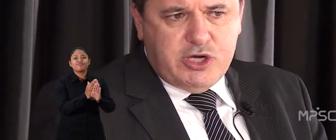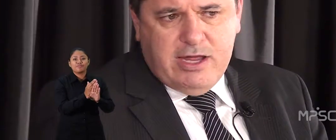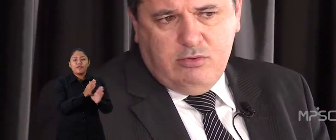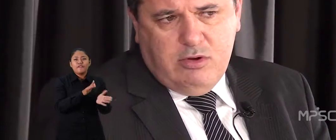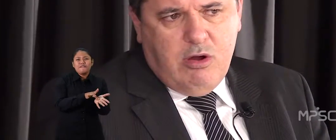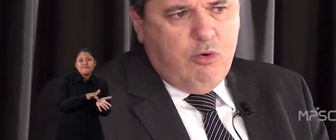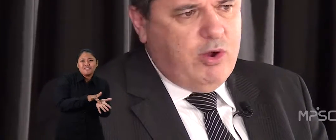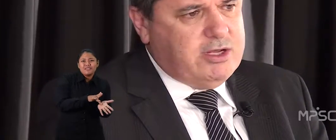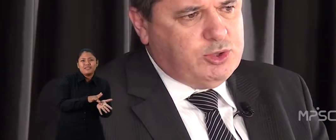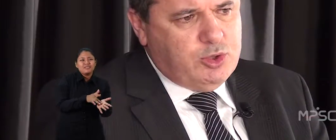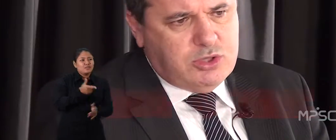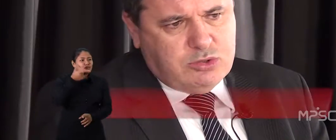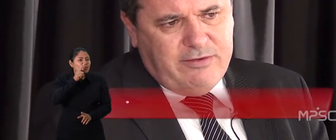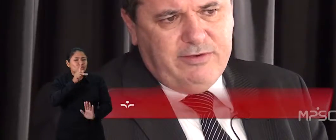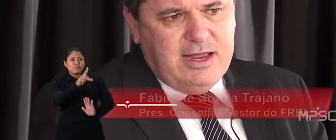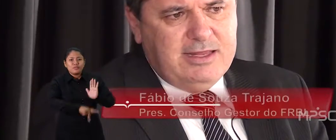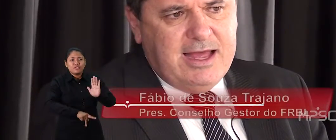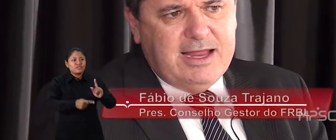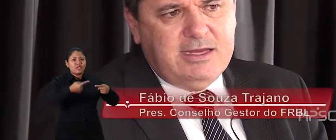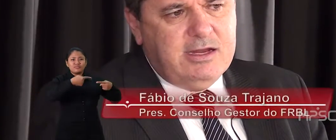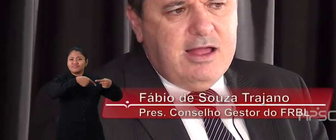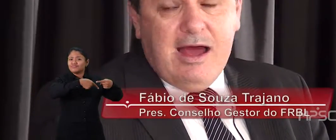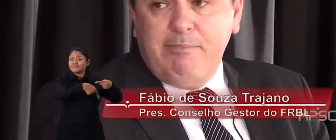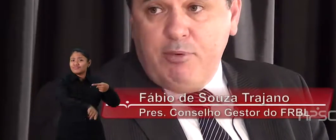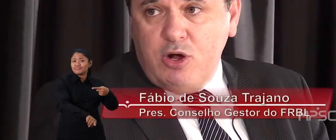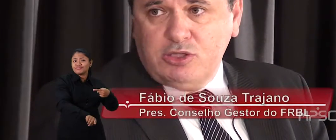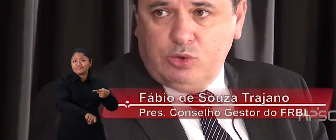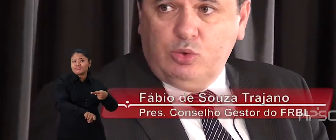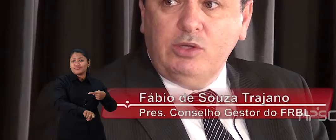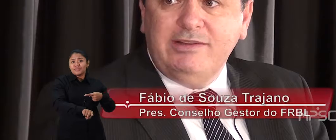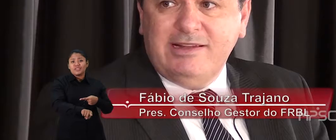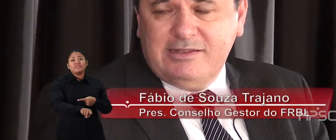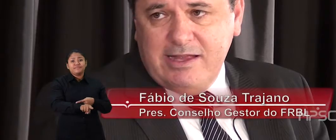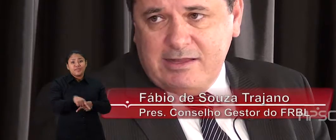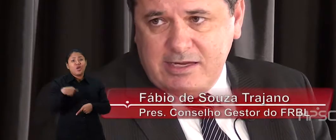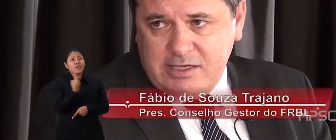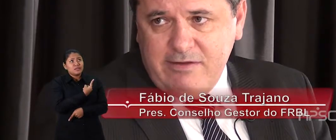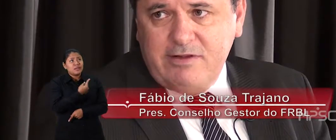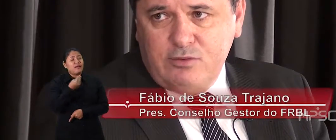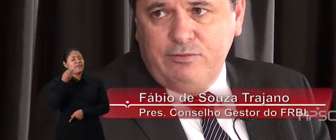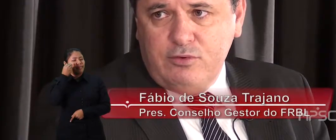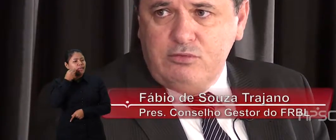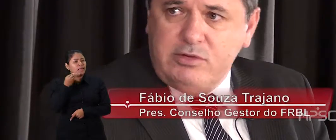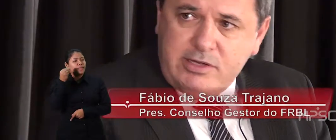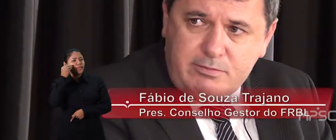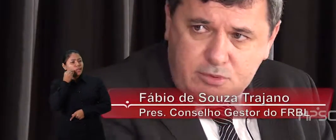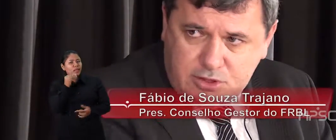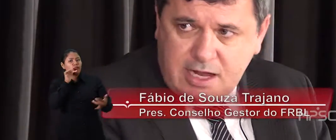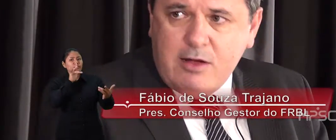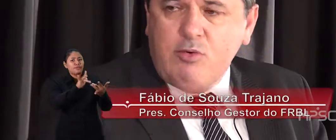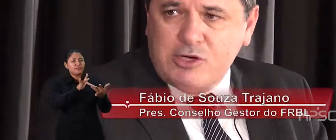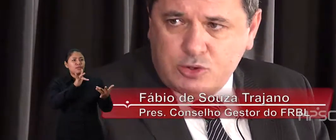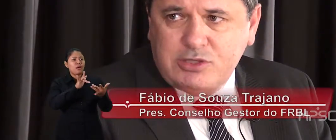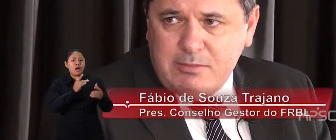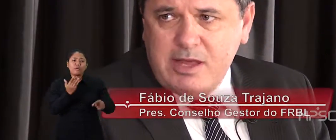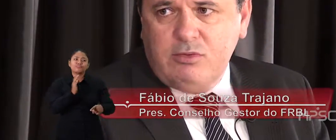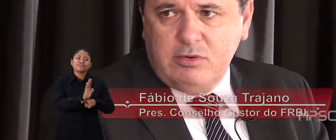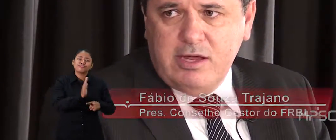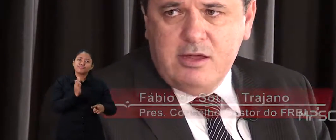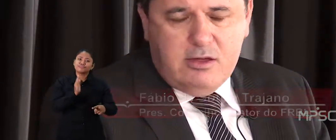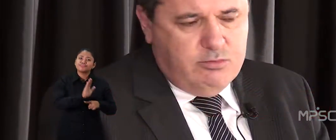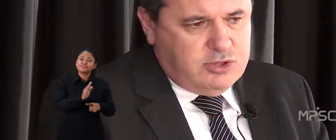o projeto não alcançou a sua finalidade, após todas as tentativas do fundo em buscar o